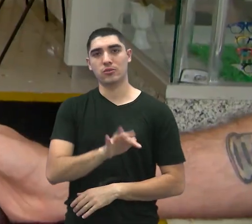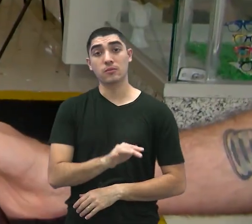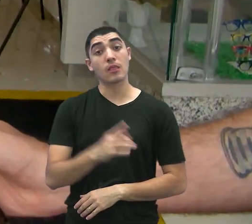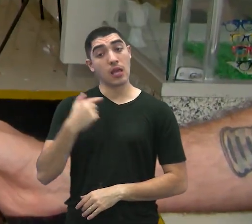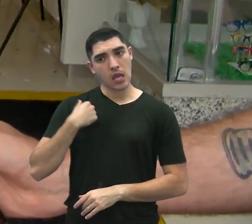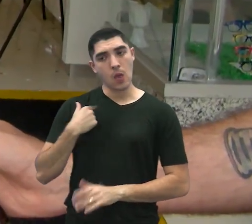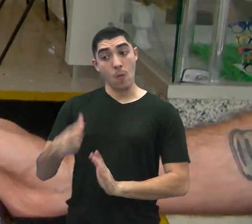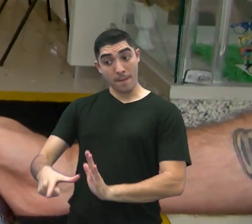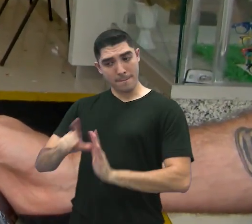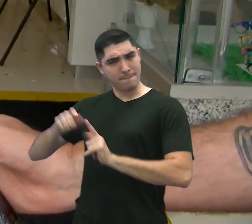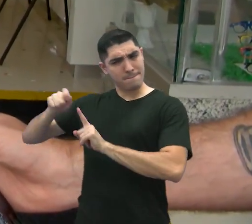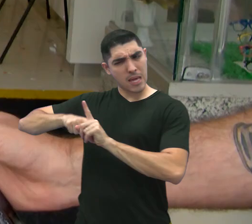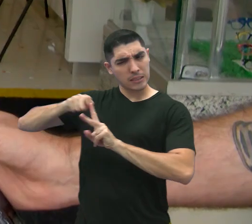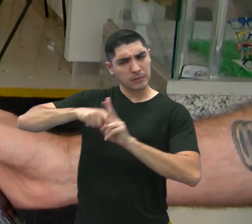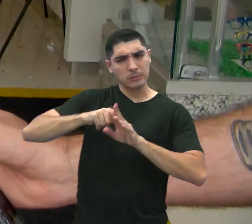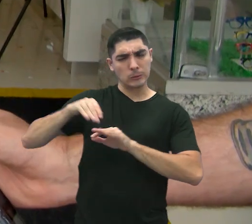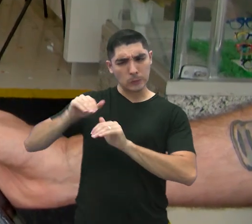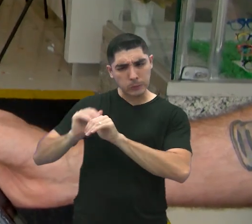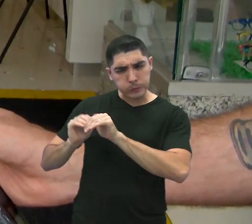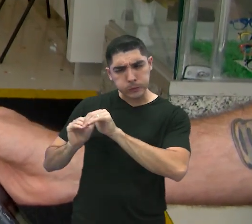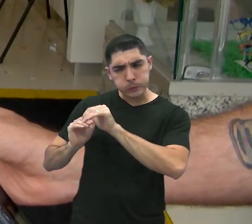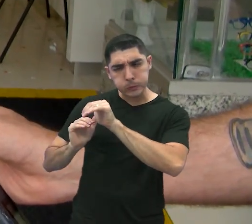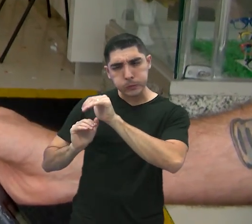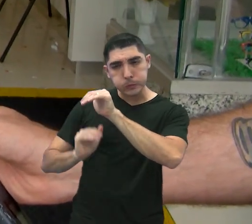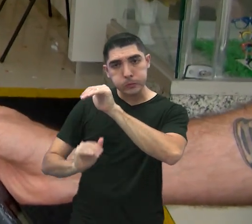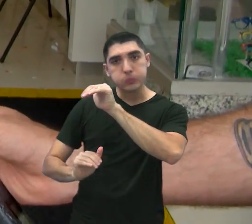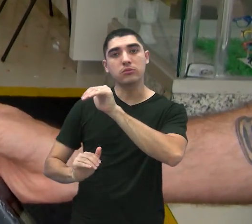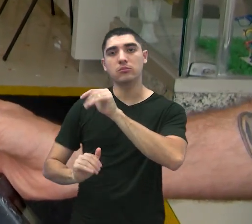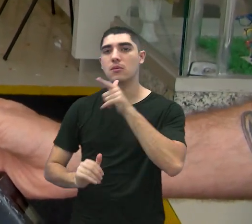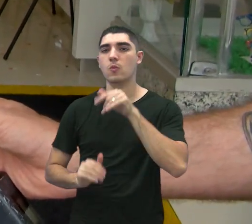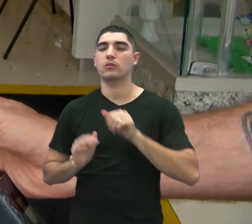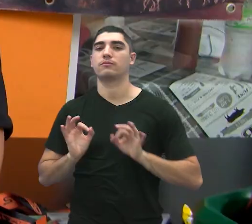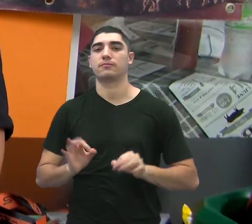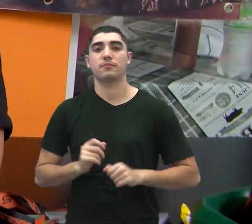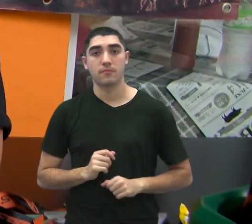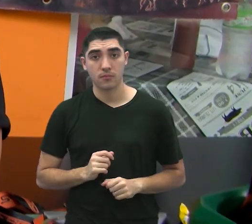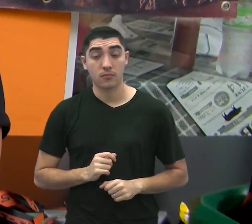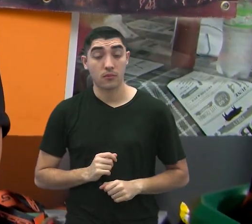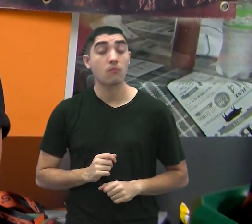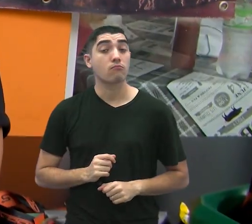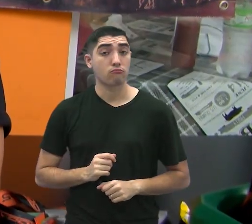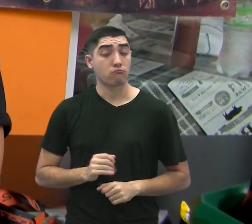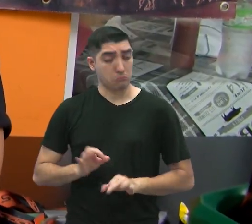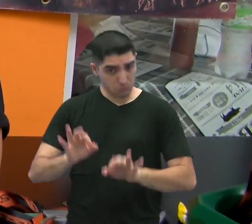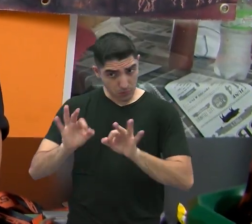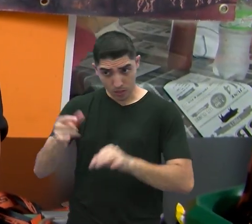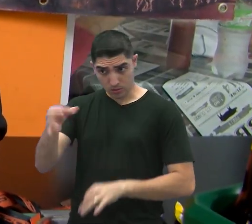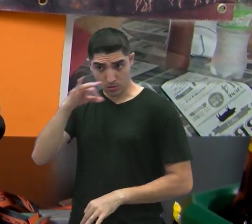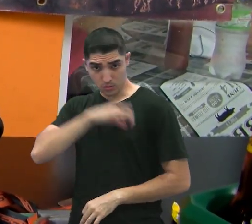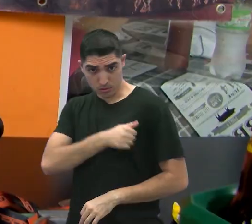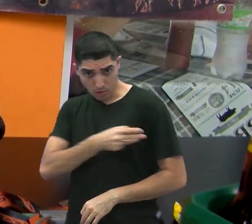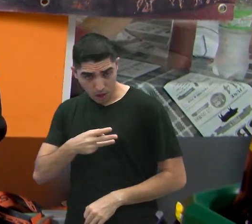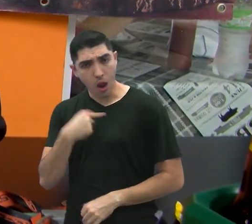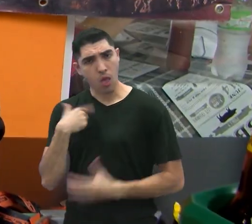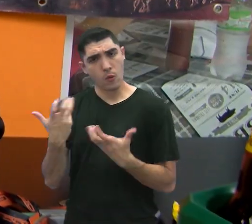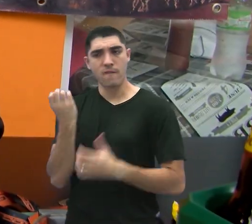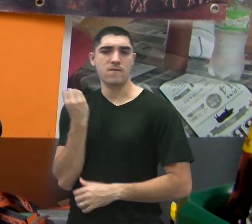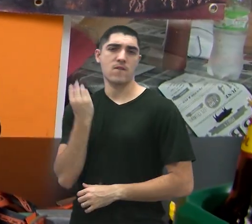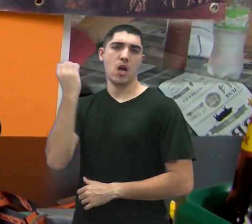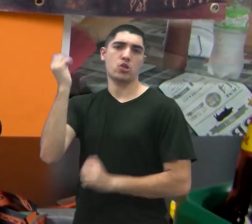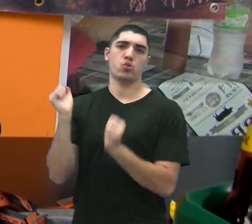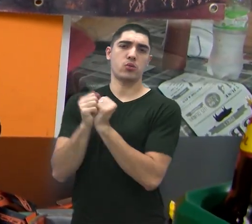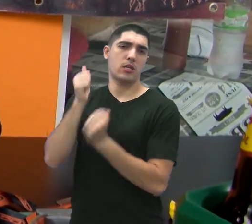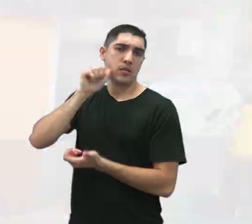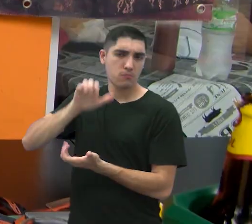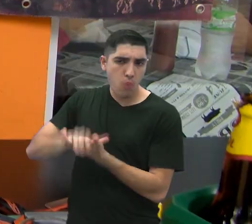Planejar meses antes para poder guardar bastante, para poder render. Com certeza é pegar a esposa, a família e fazer uma viagem,